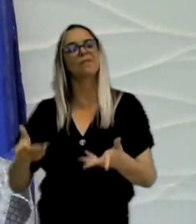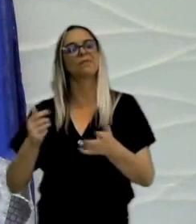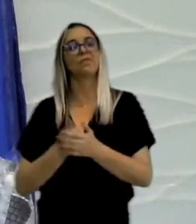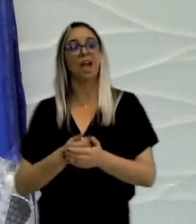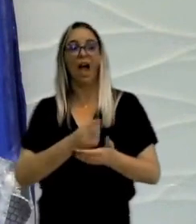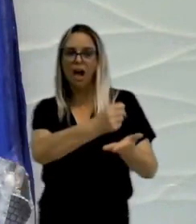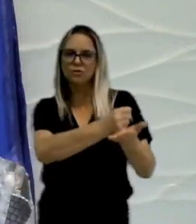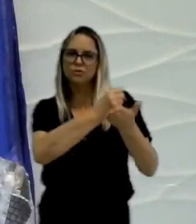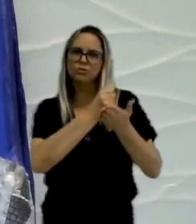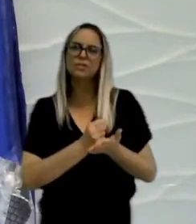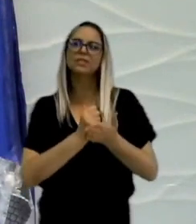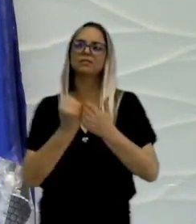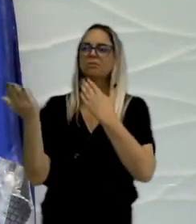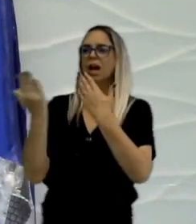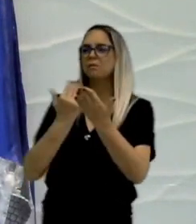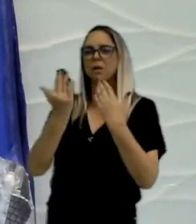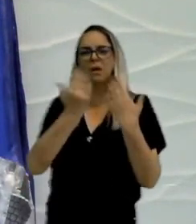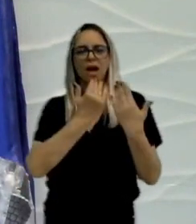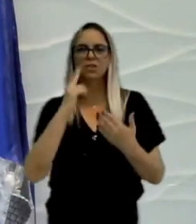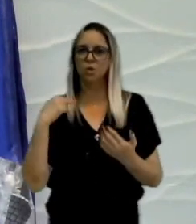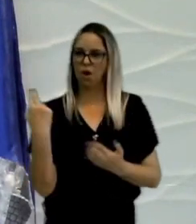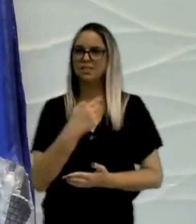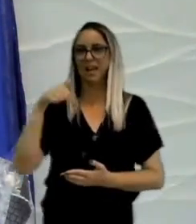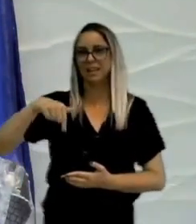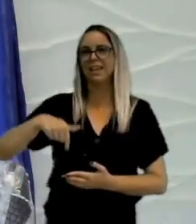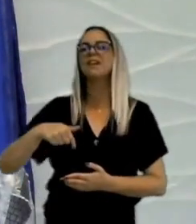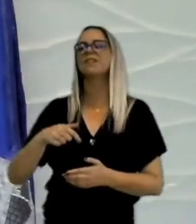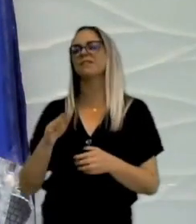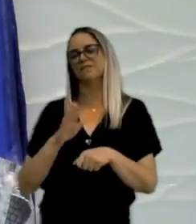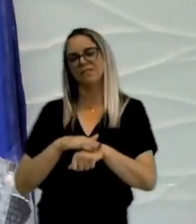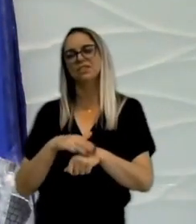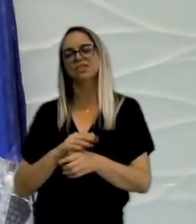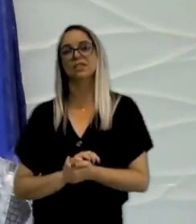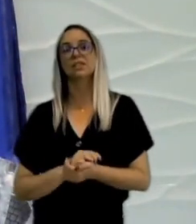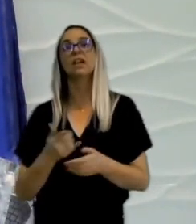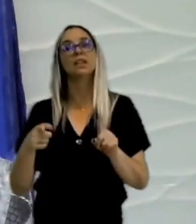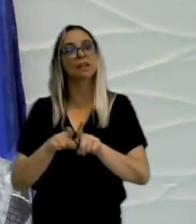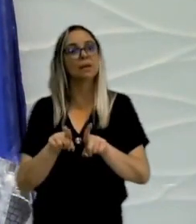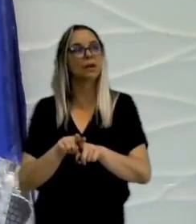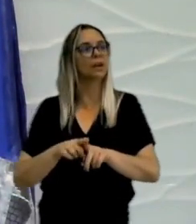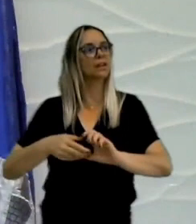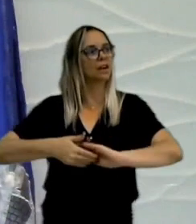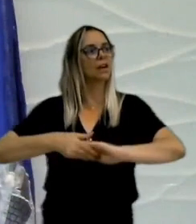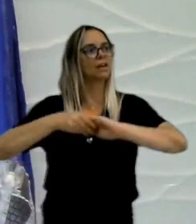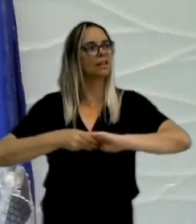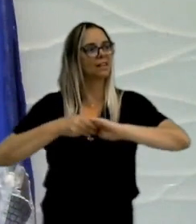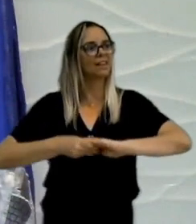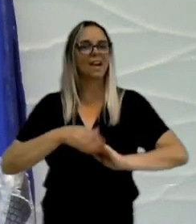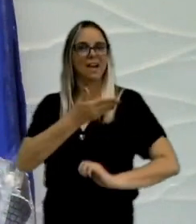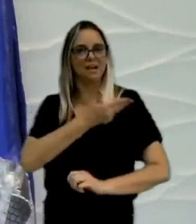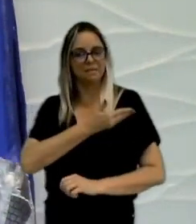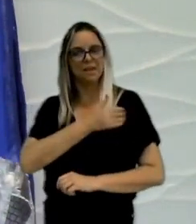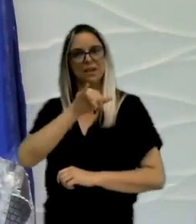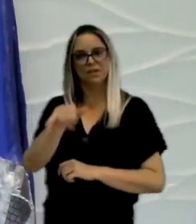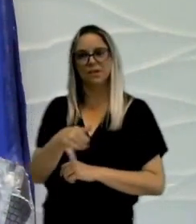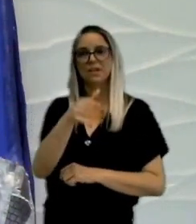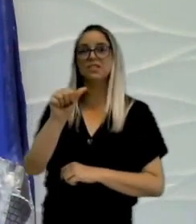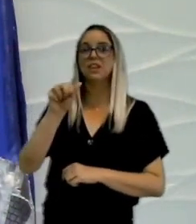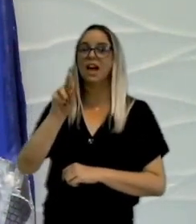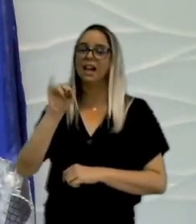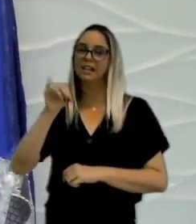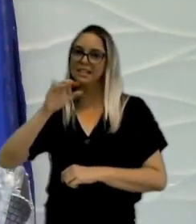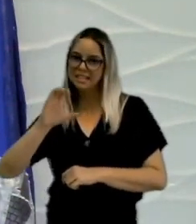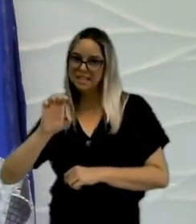debates que temos aqui feito. Quero também cumprimentar meu amigo Jaricé, que se faz aqui presente.